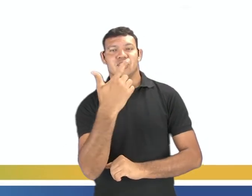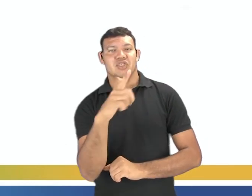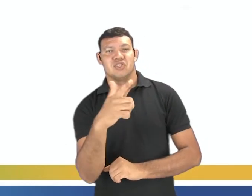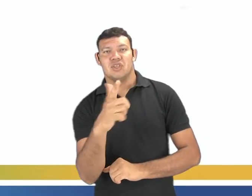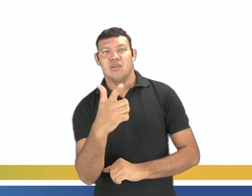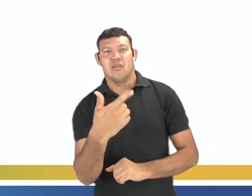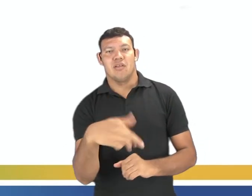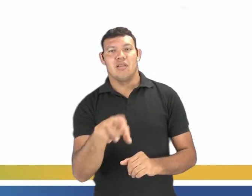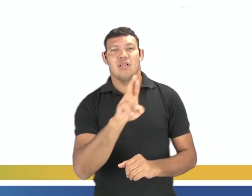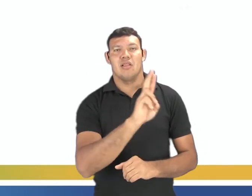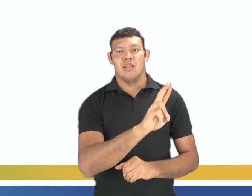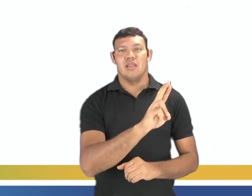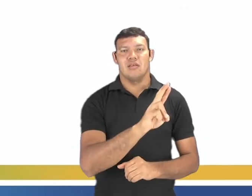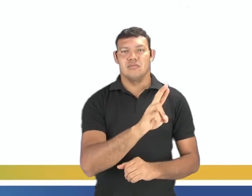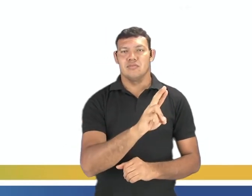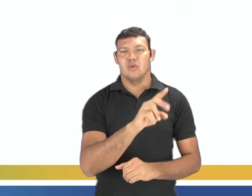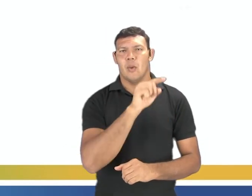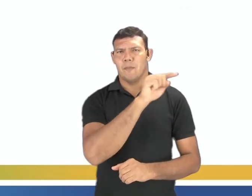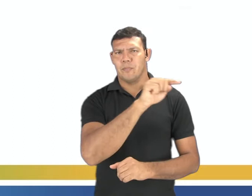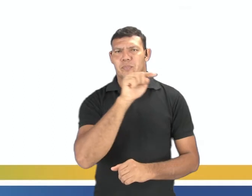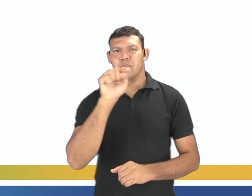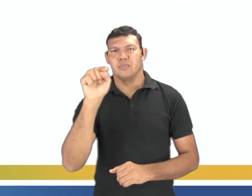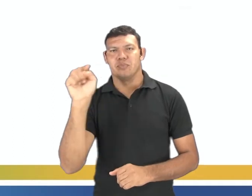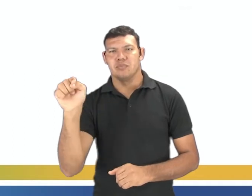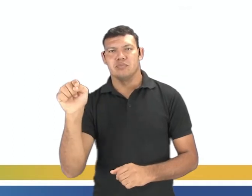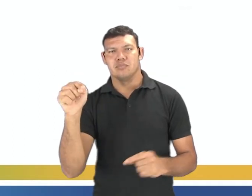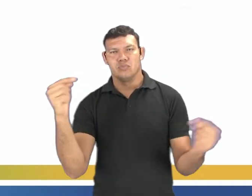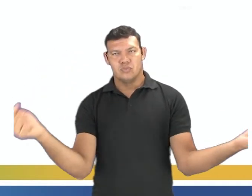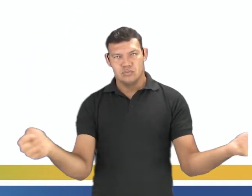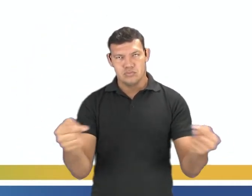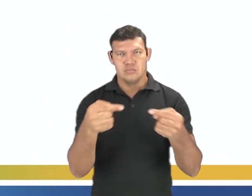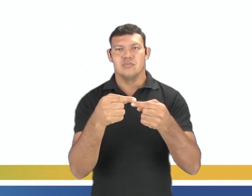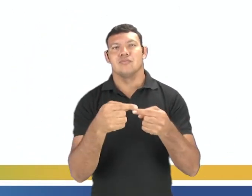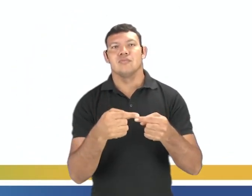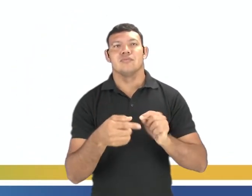s não vai resistir pontos em comum